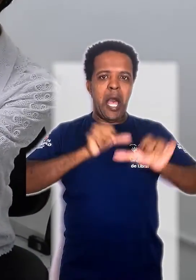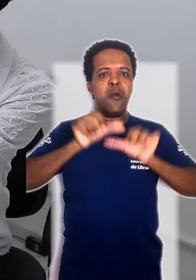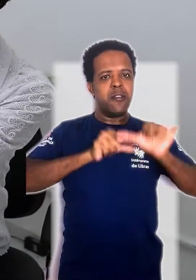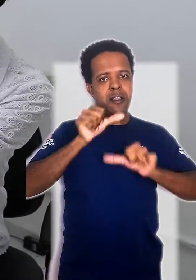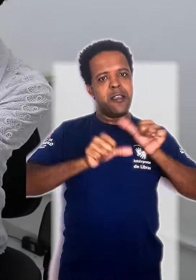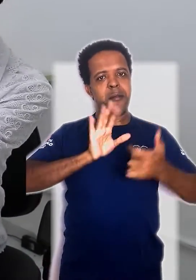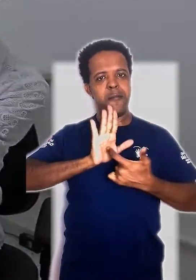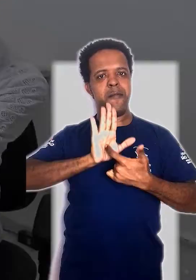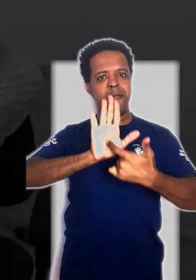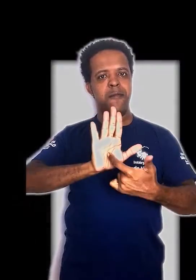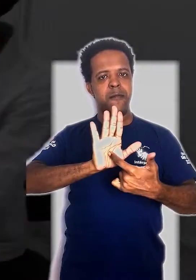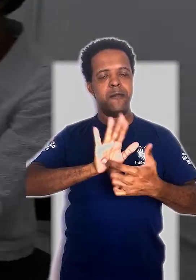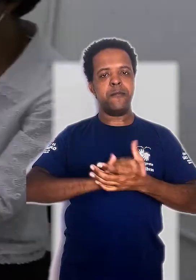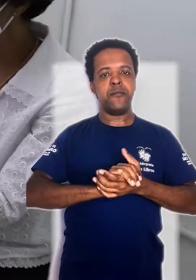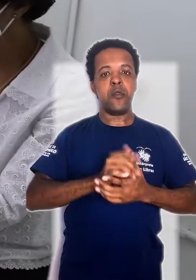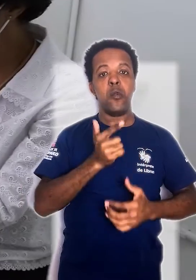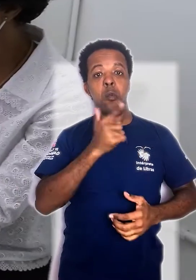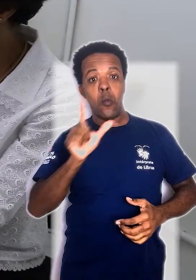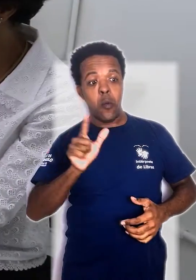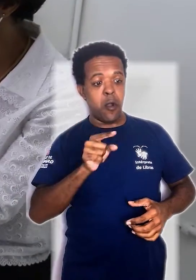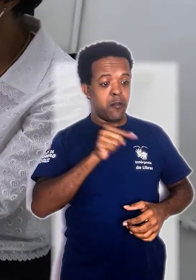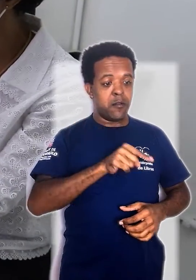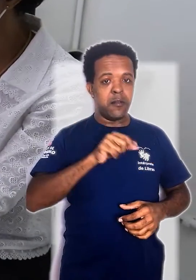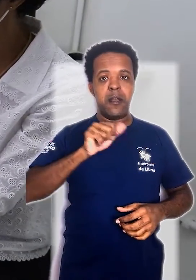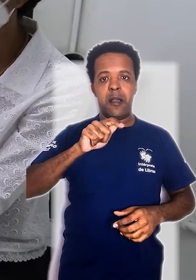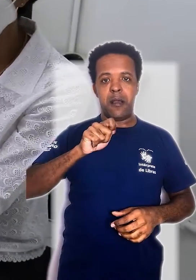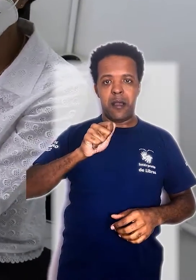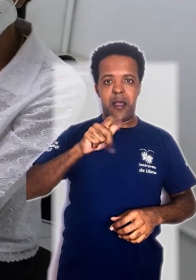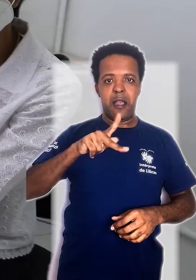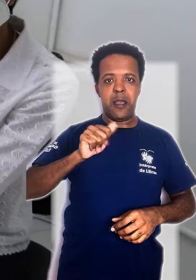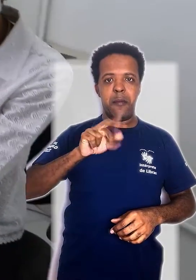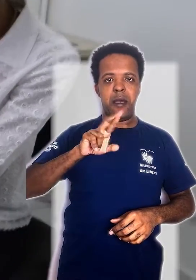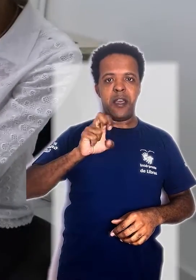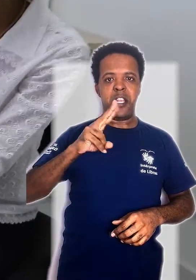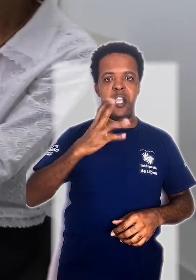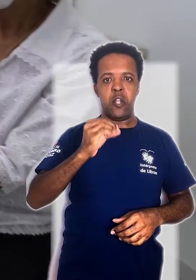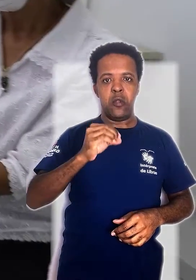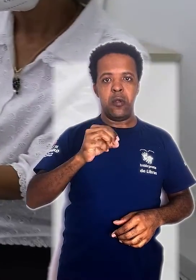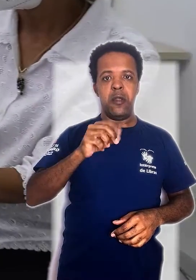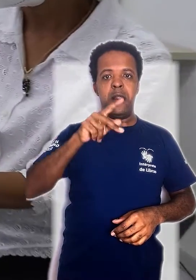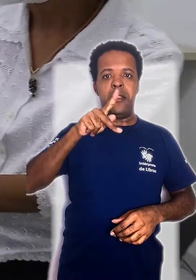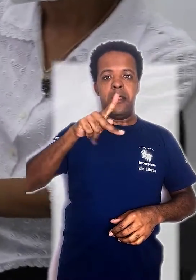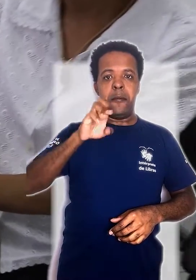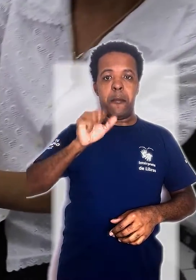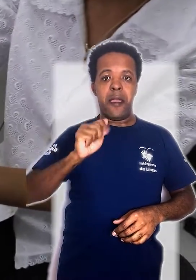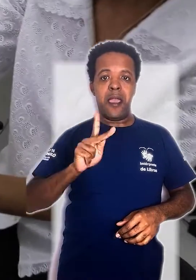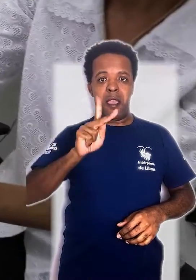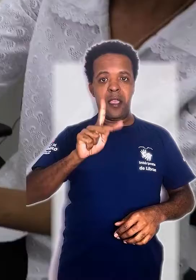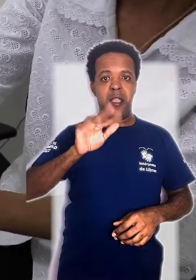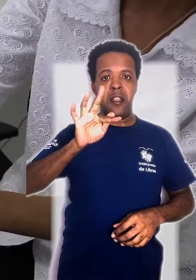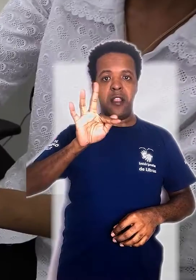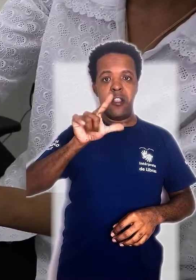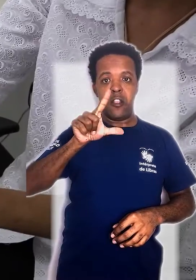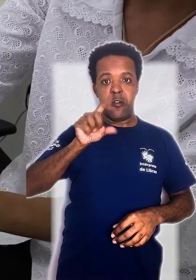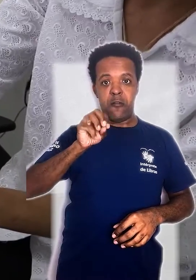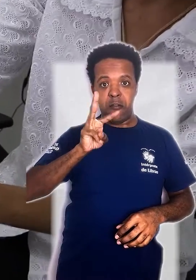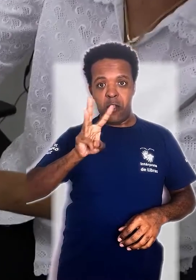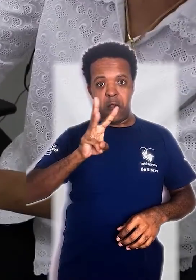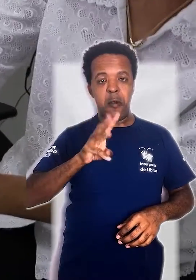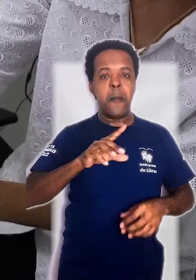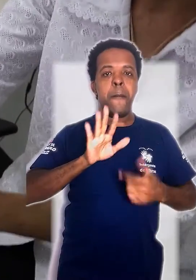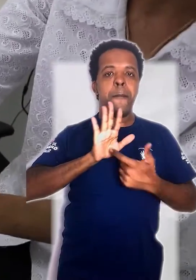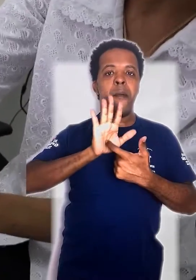ele vai me dar uma alteração nessa pressão. Já este aparelho, chamado Peak Flow, ele avalia o pico